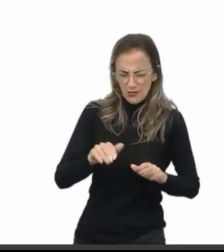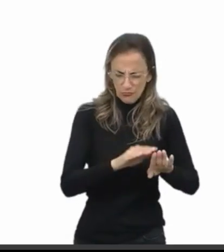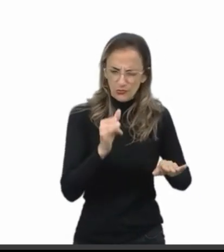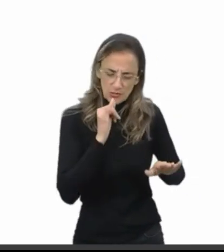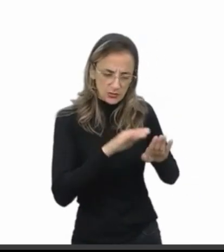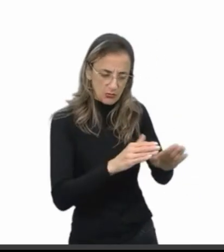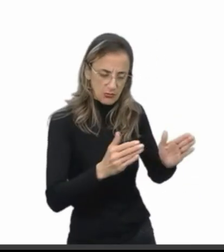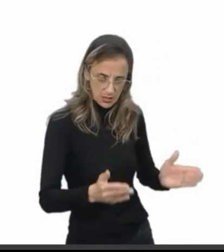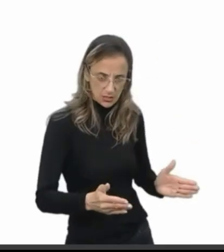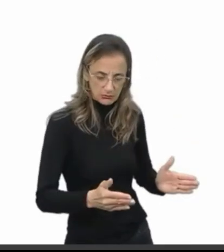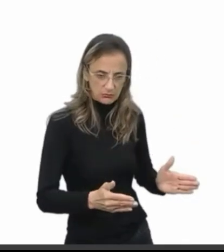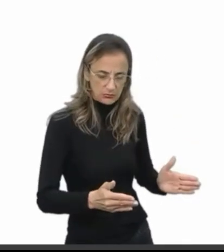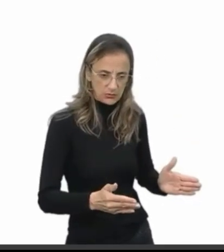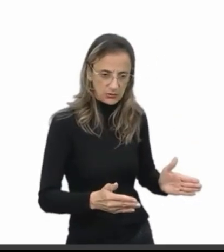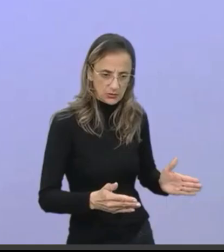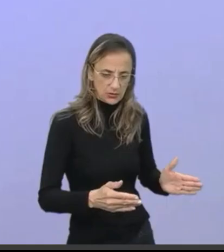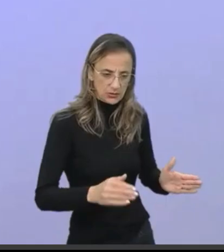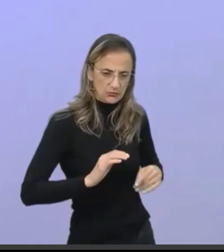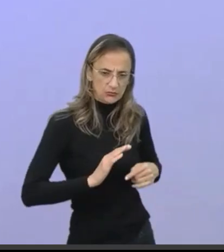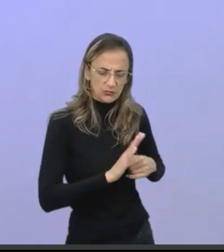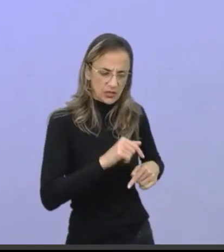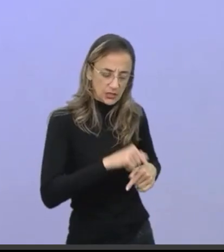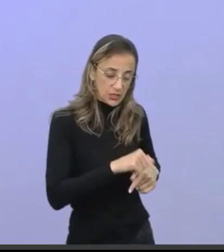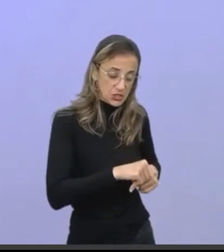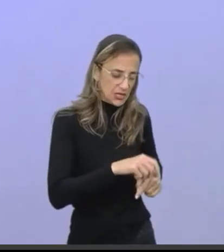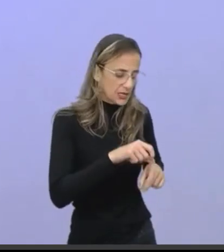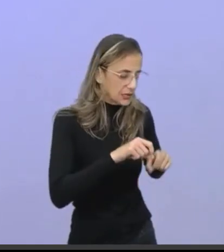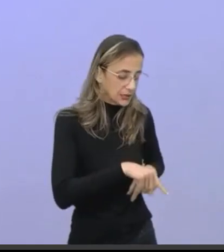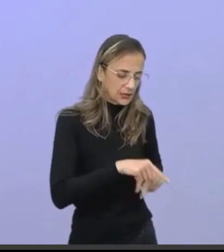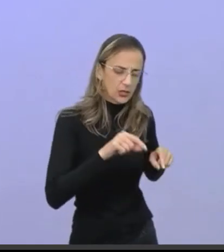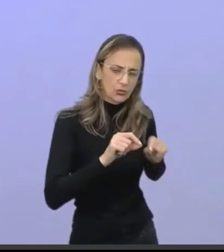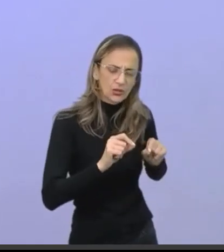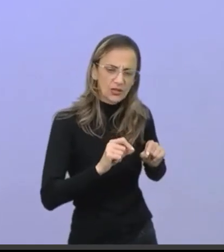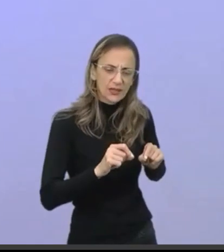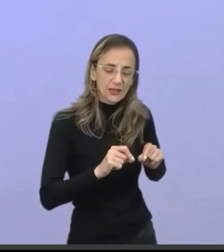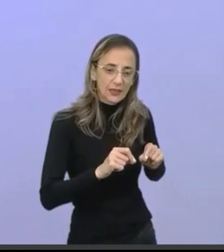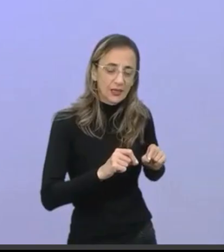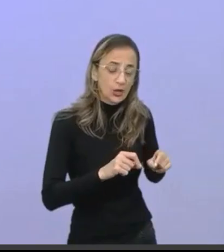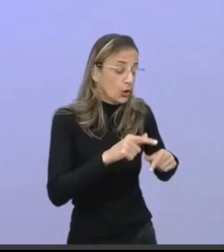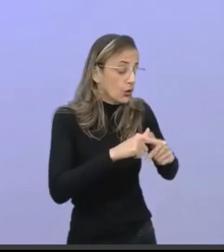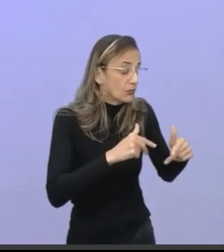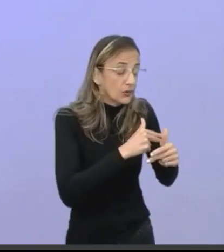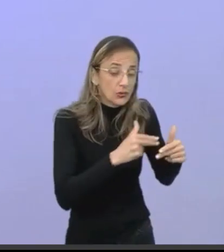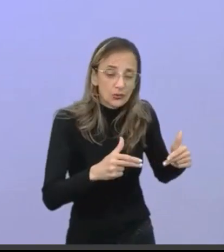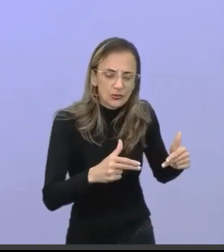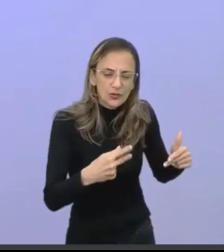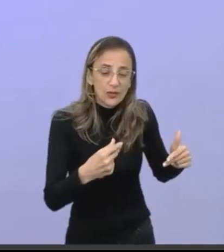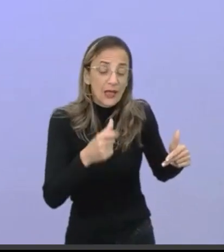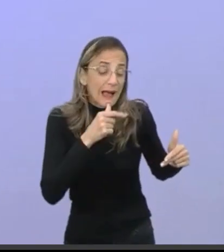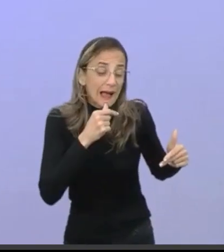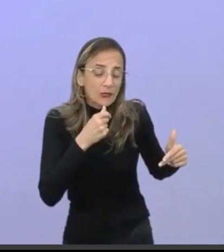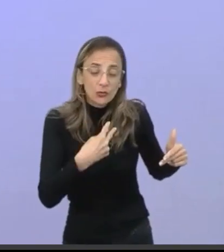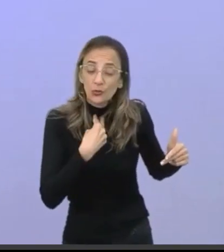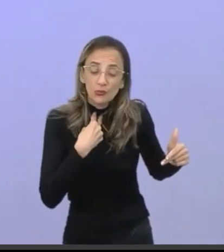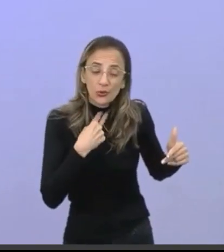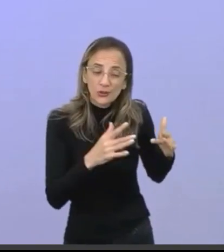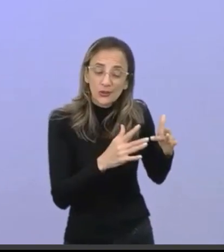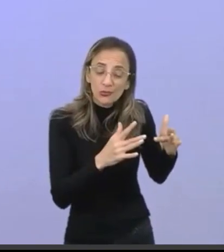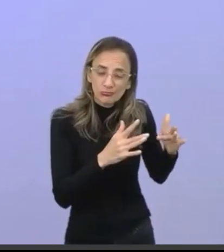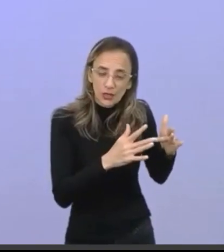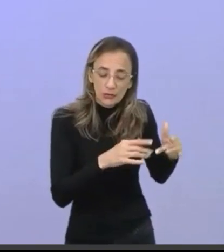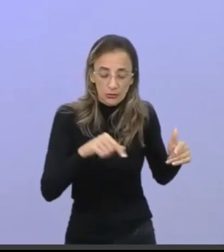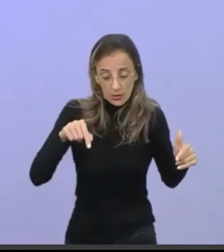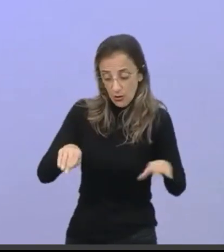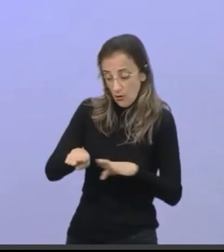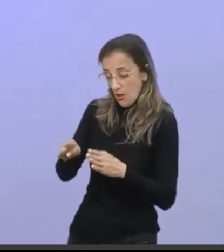só aqueles componentes que não podem ser molhados, e aí do outro lado a gente deixa a parte da terra com os componentes que ali vão entrar em contato com a água. Então,